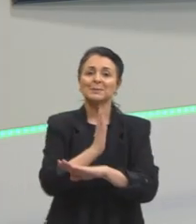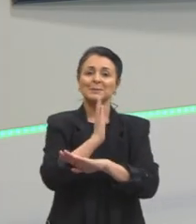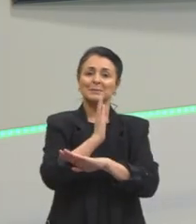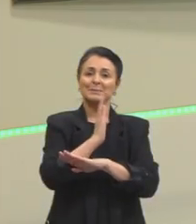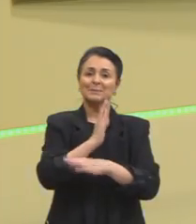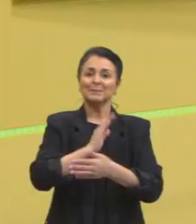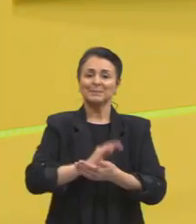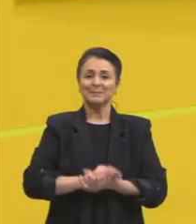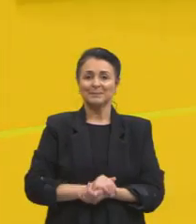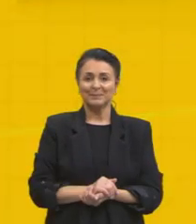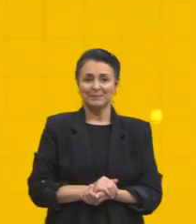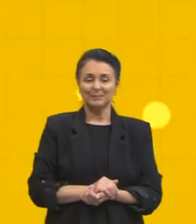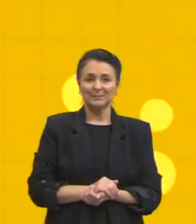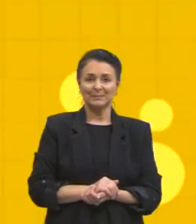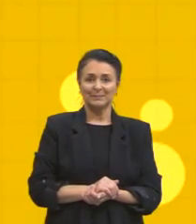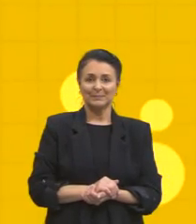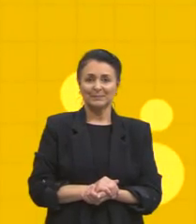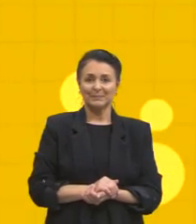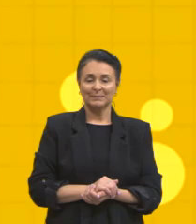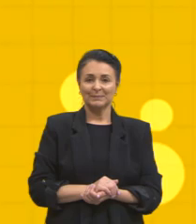passar E aí